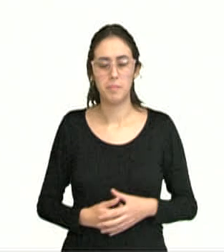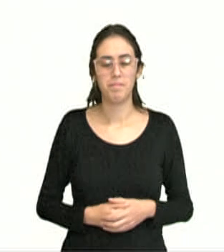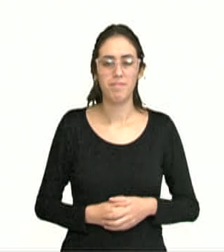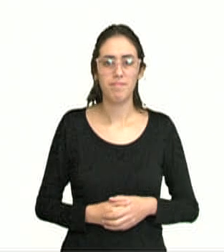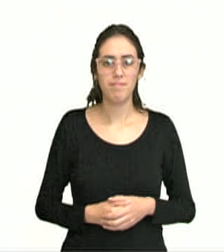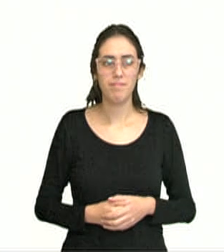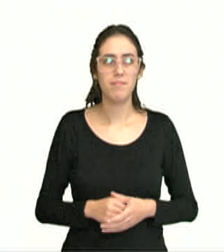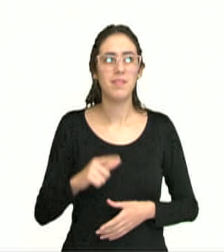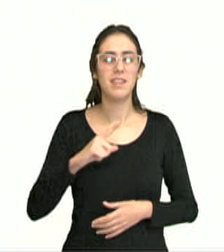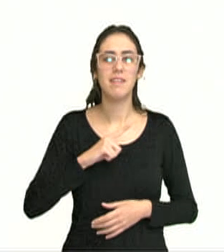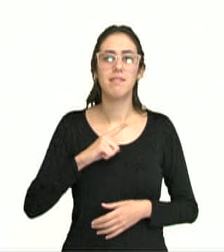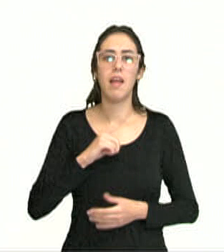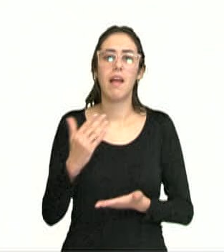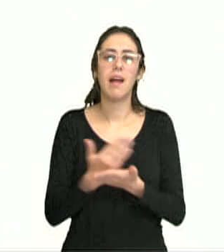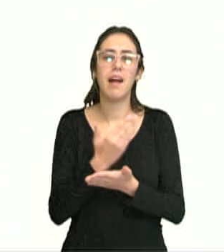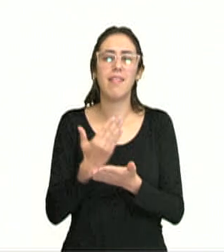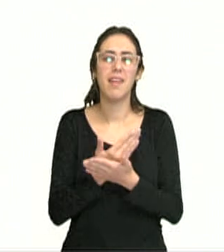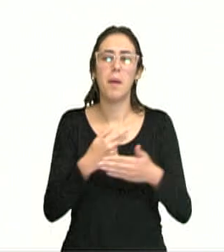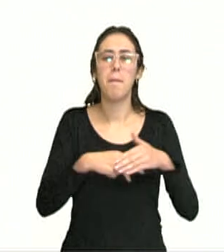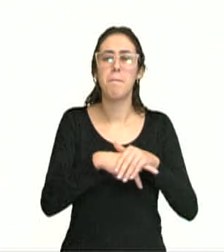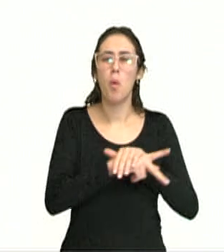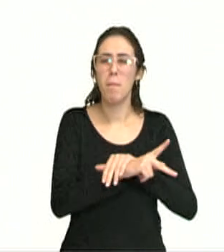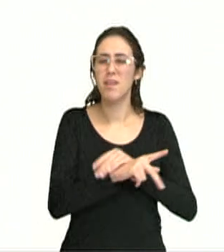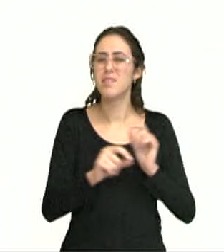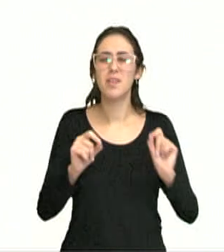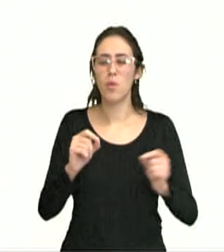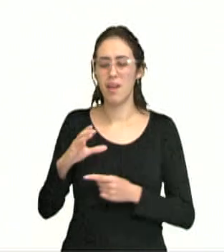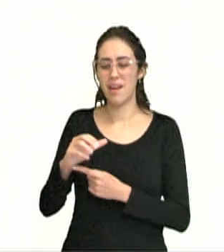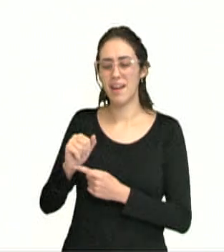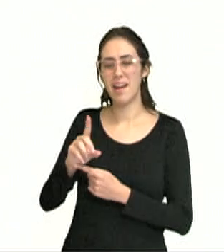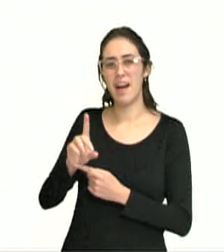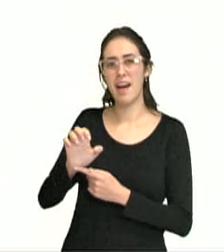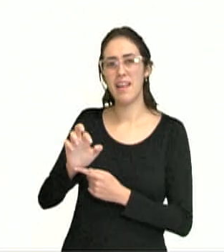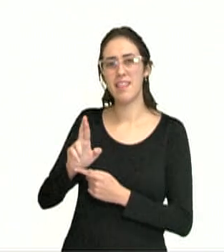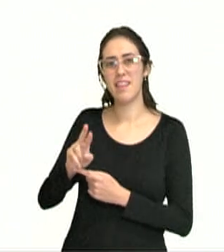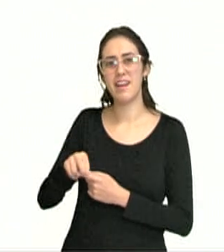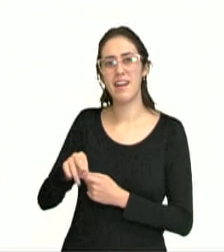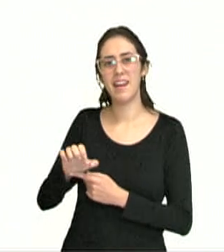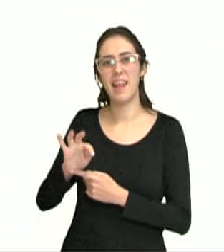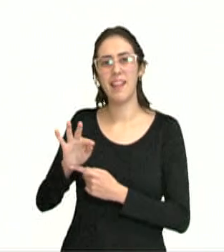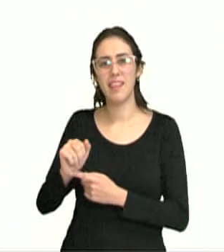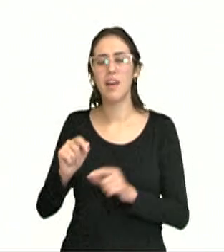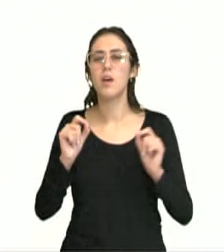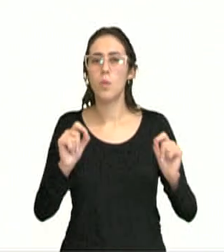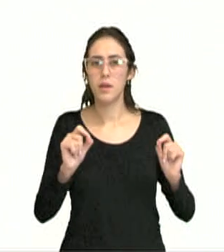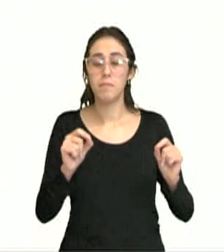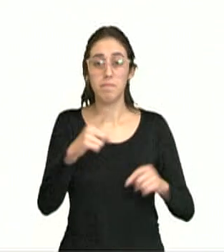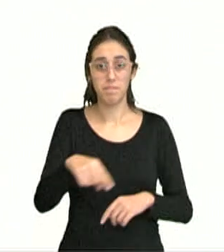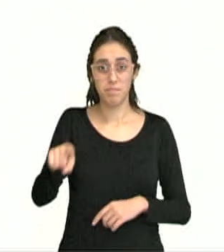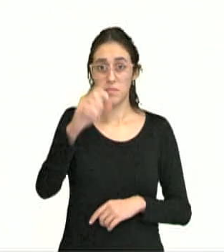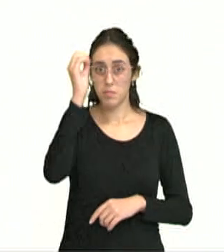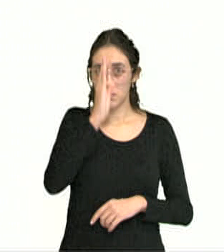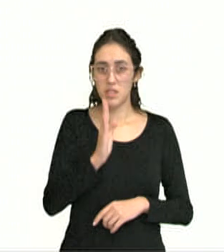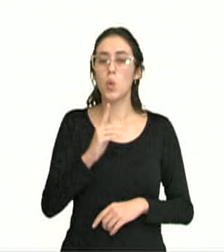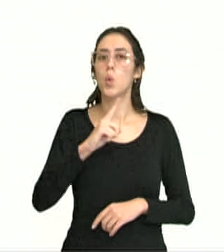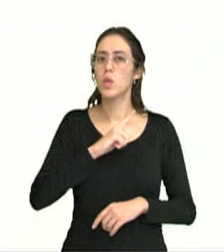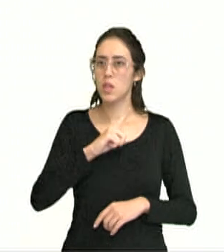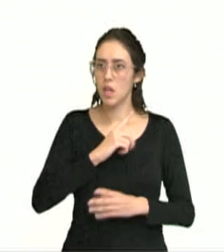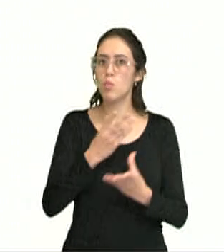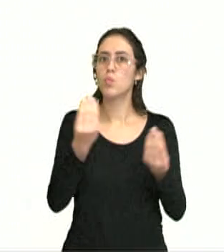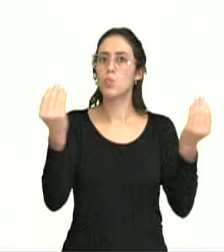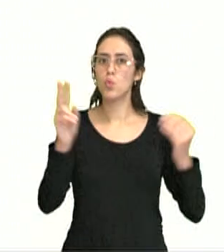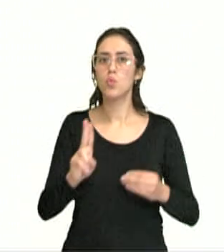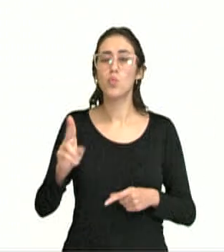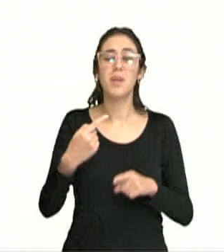cadernetas de poupança, como eu já comentei, é um tipo de investimento que o brasileiro gosta muito, porque é muito fácil,